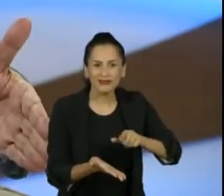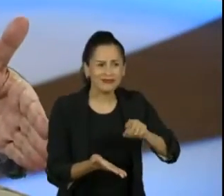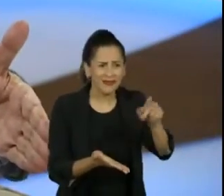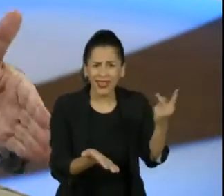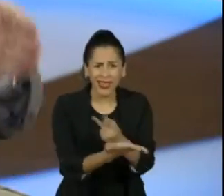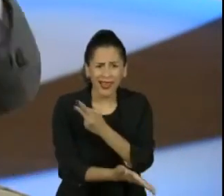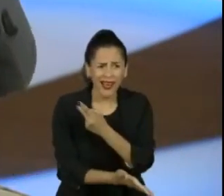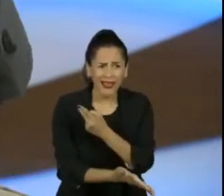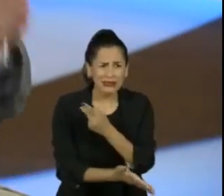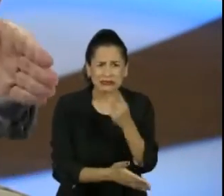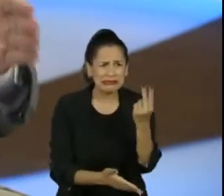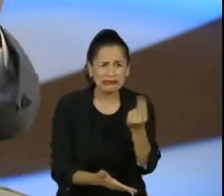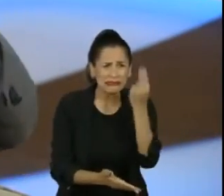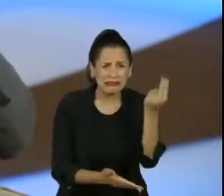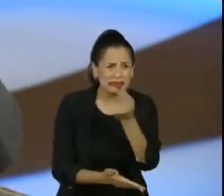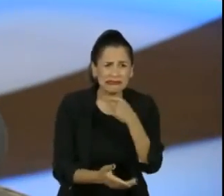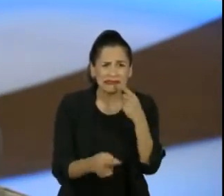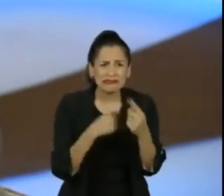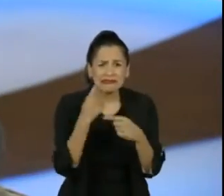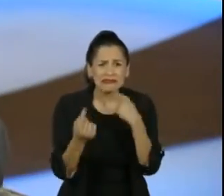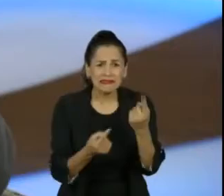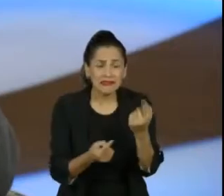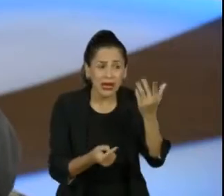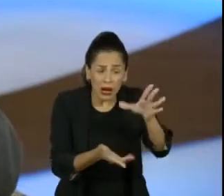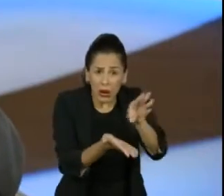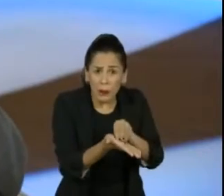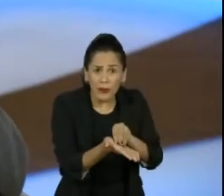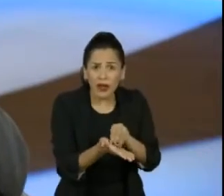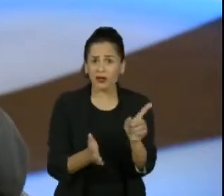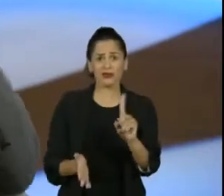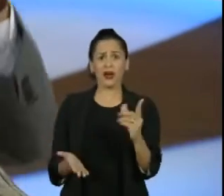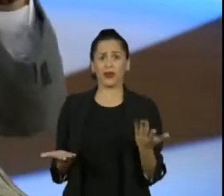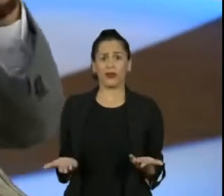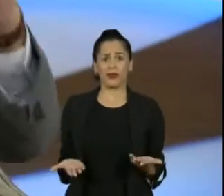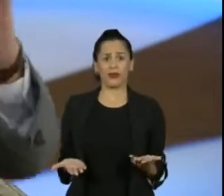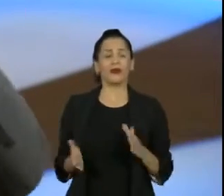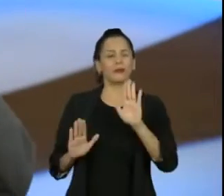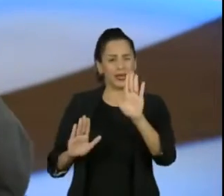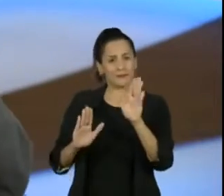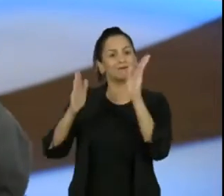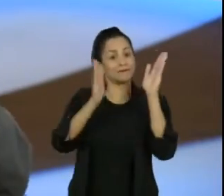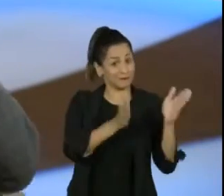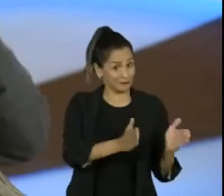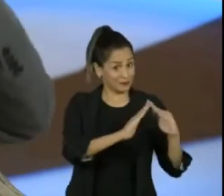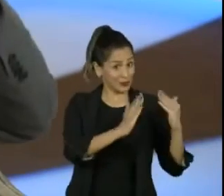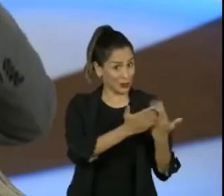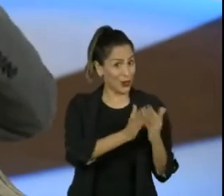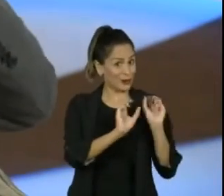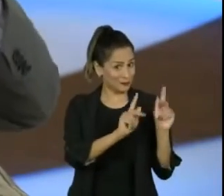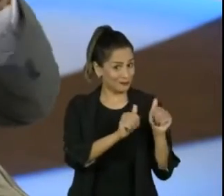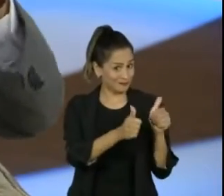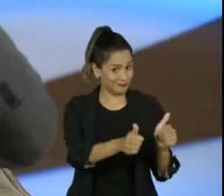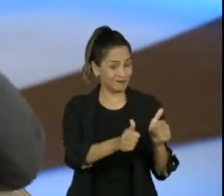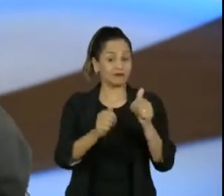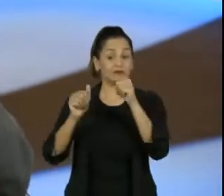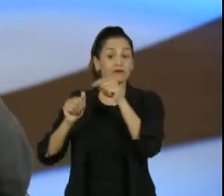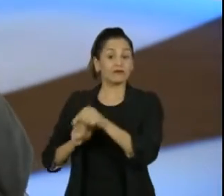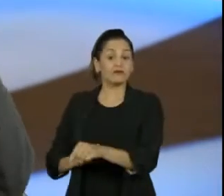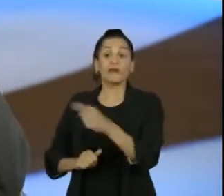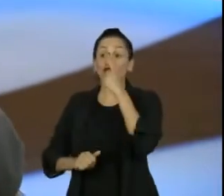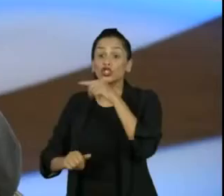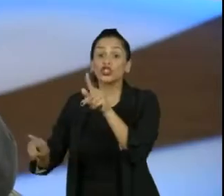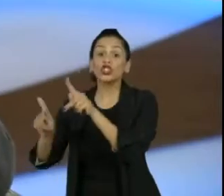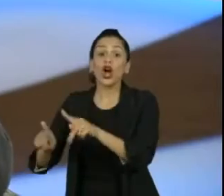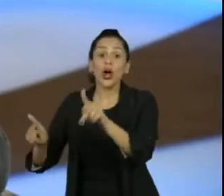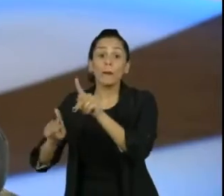parte de ensino, vou te responder a parte do shopping popular. O shopping popular é uma coisa muito, muito interessante,